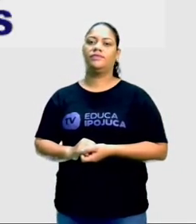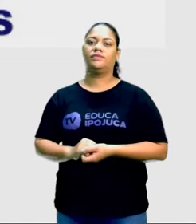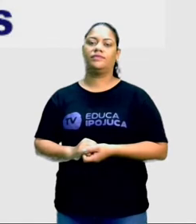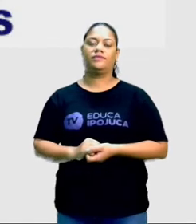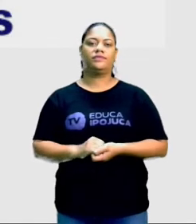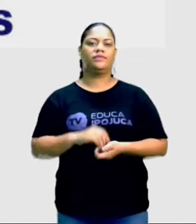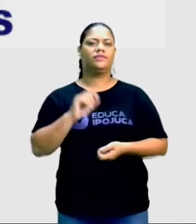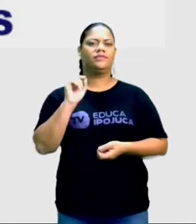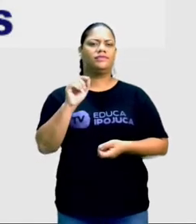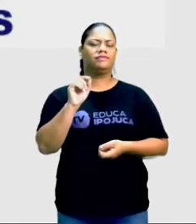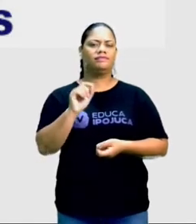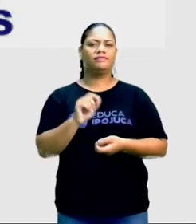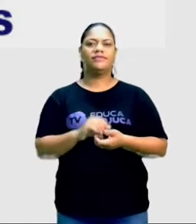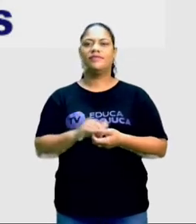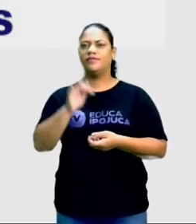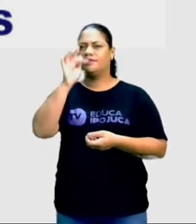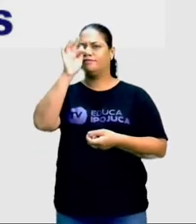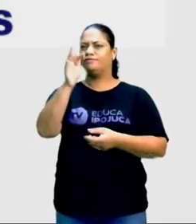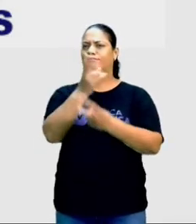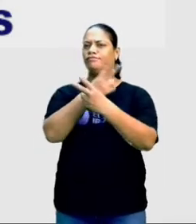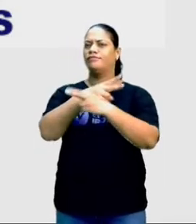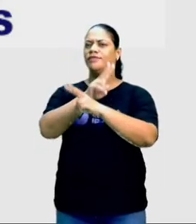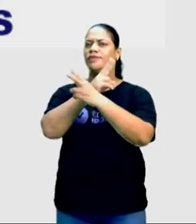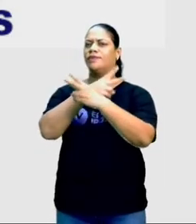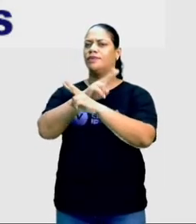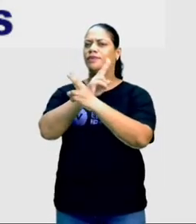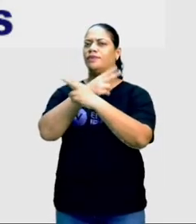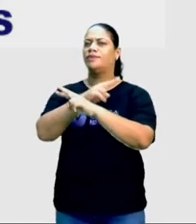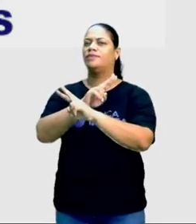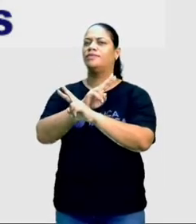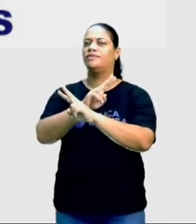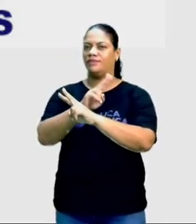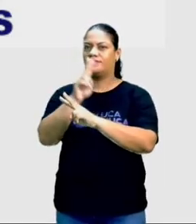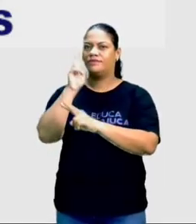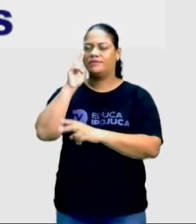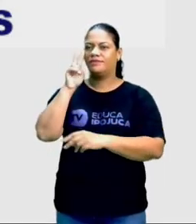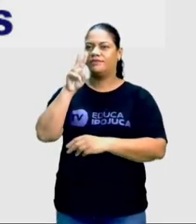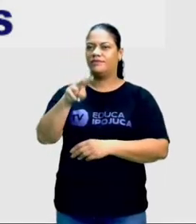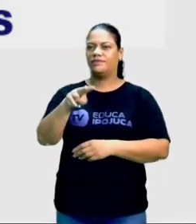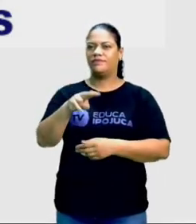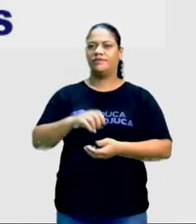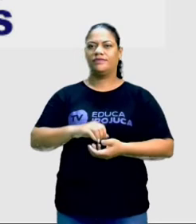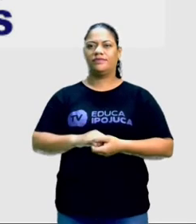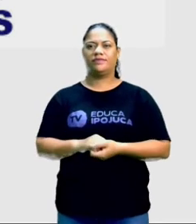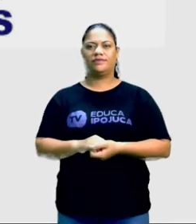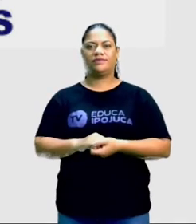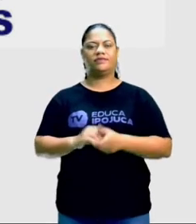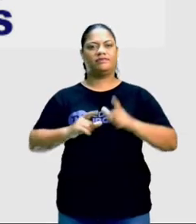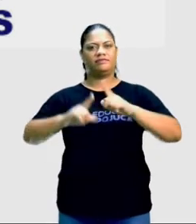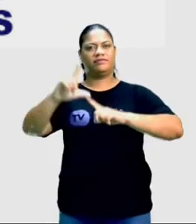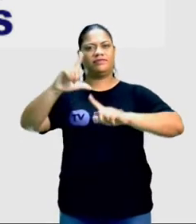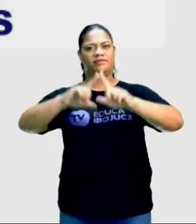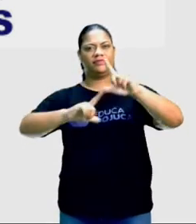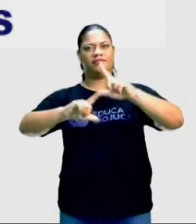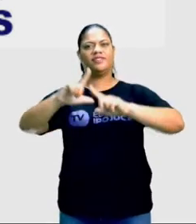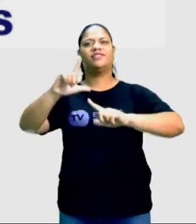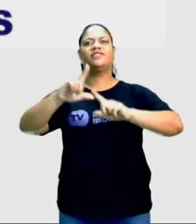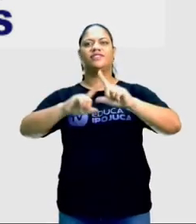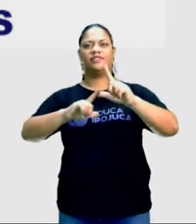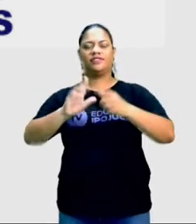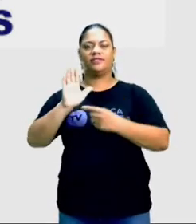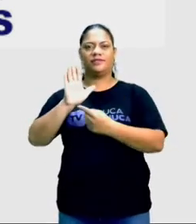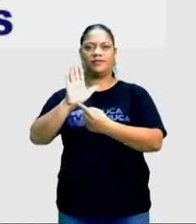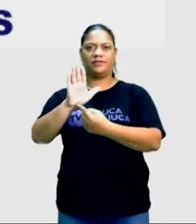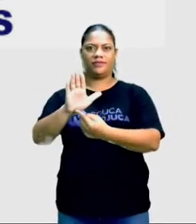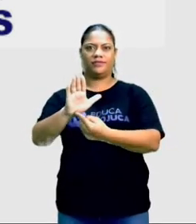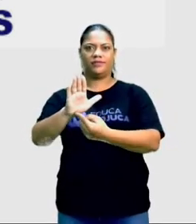E a rosa dos ventos? Trago essa compreensão desse olhar maravilhoso, olha só essa estrela, onde aponta